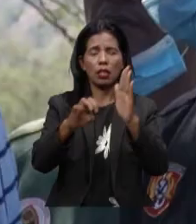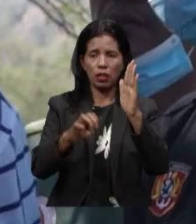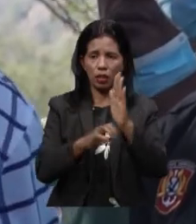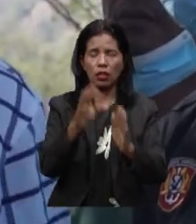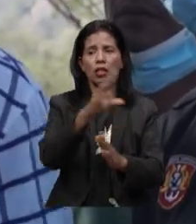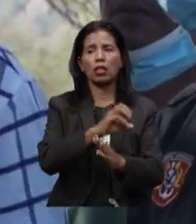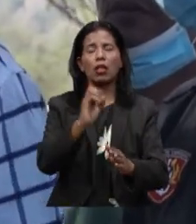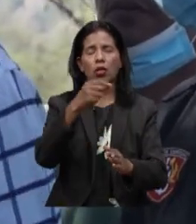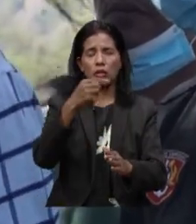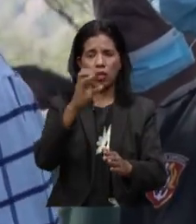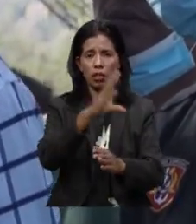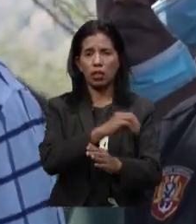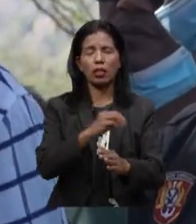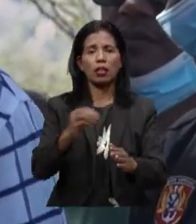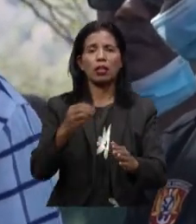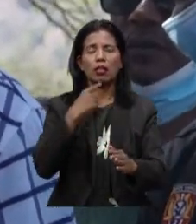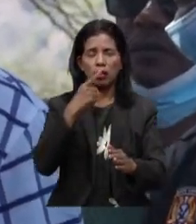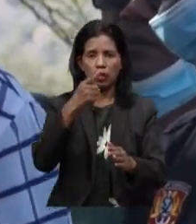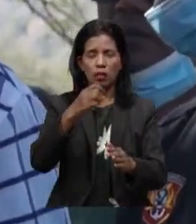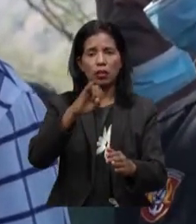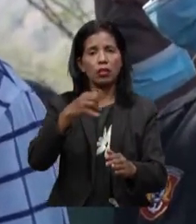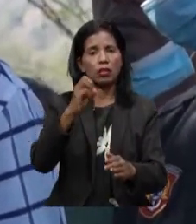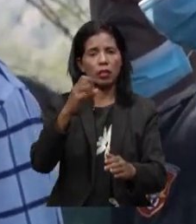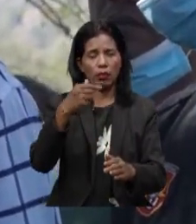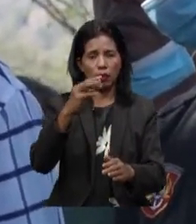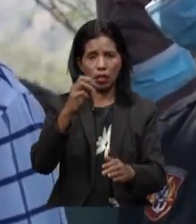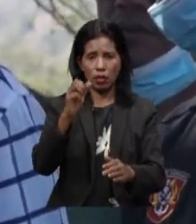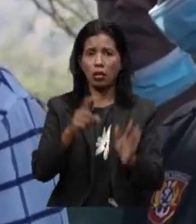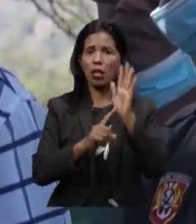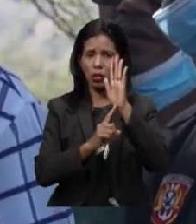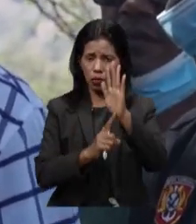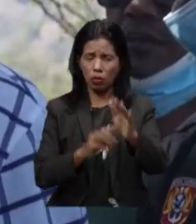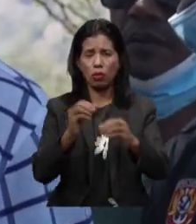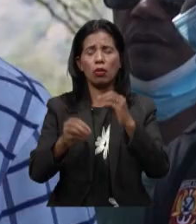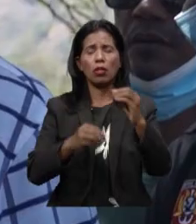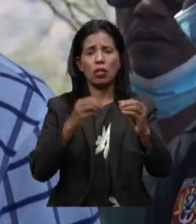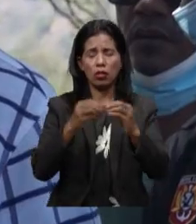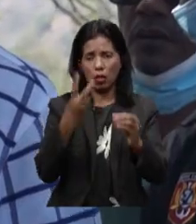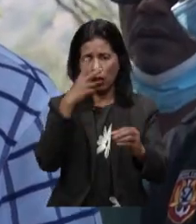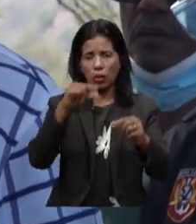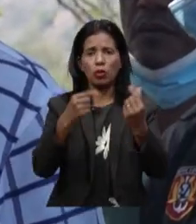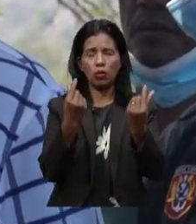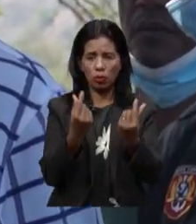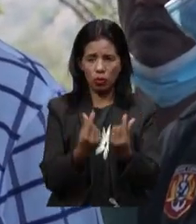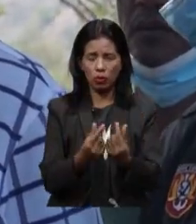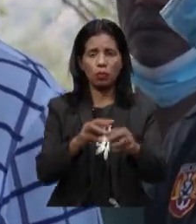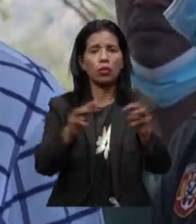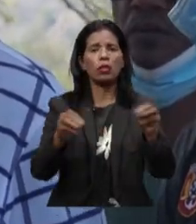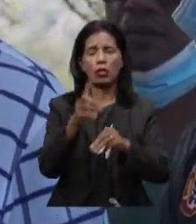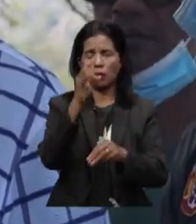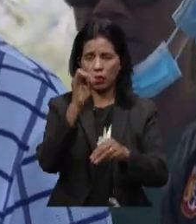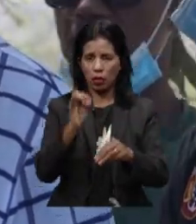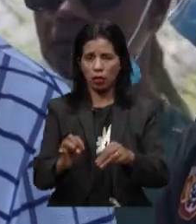no organização urbana Germano Santa British Dias Hatoli Hirakne vai ir acompanha equipa guarda gestão município dili